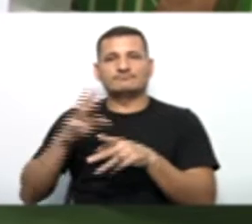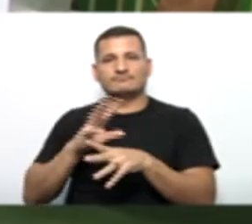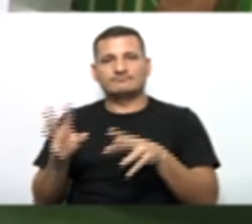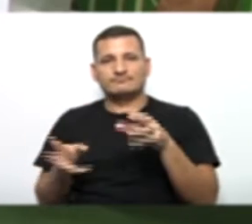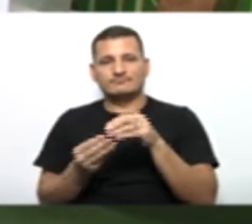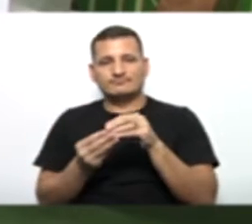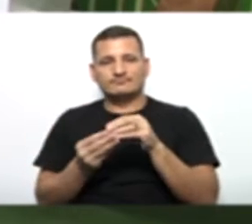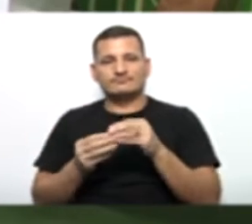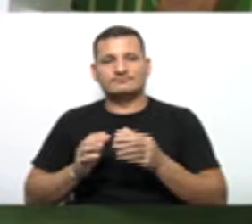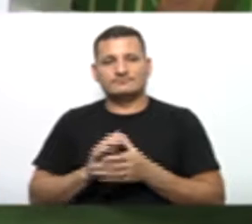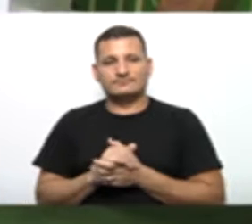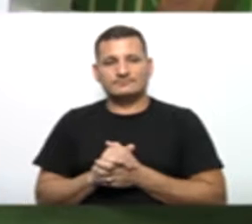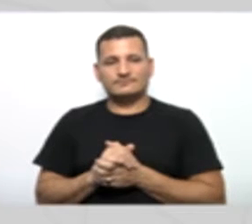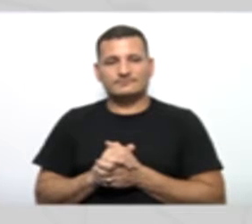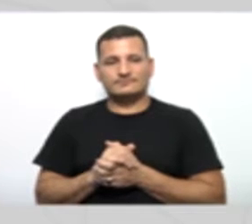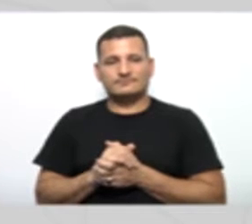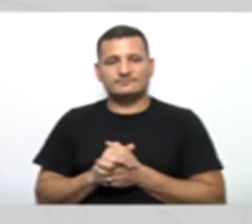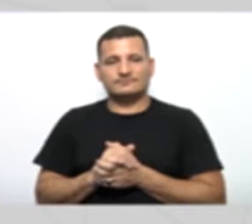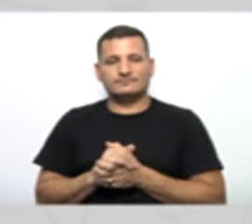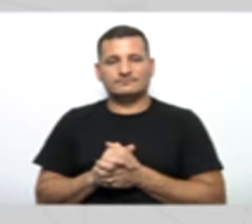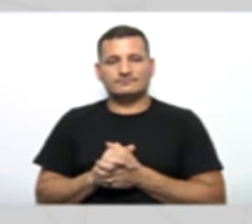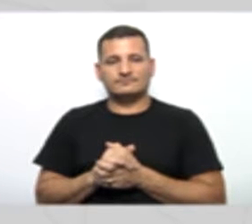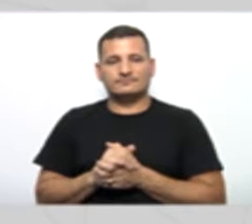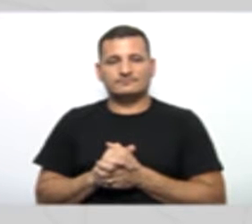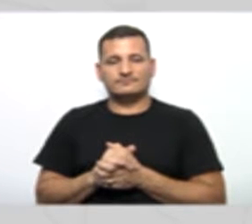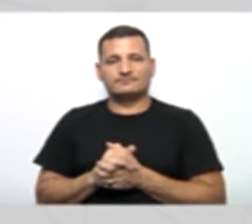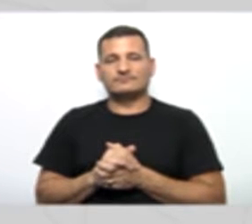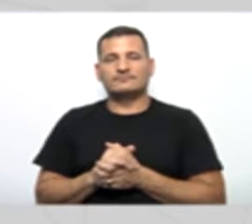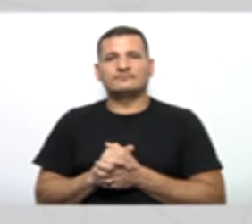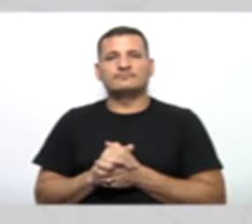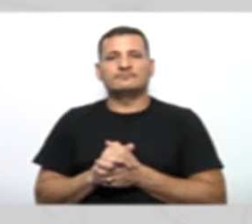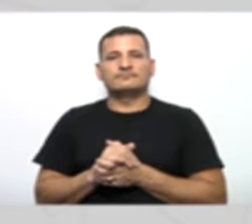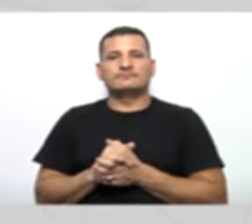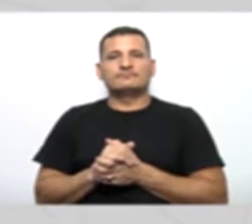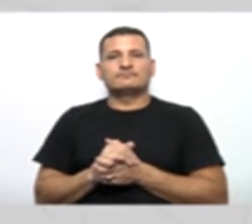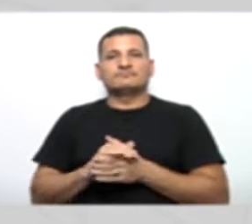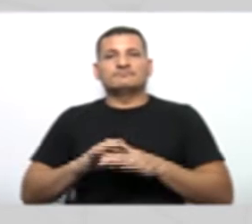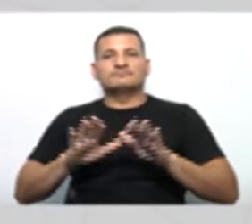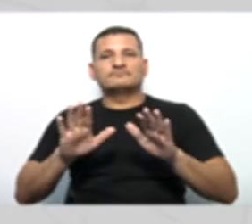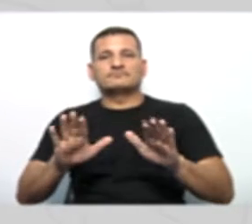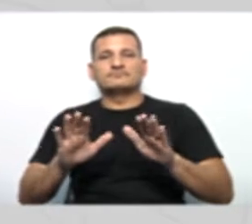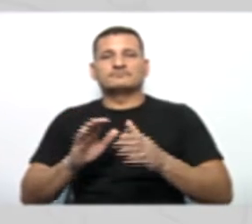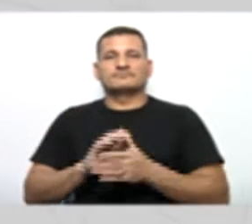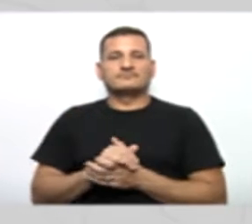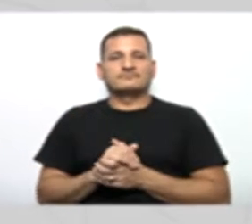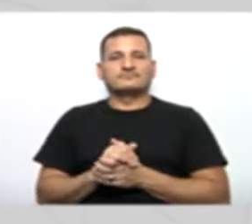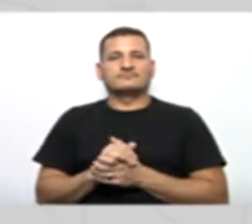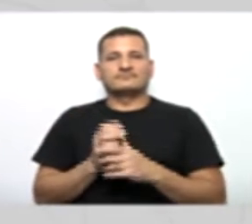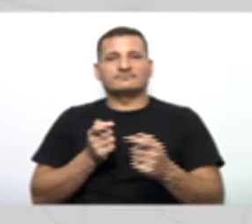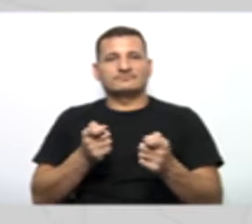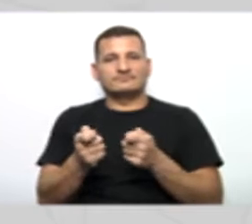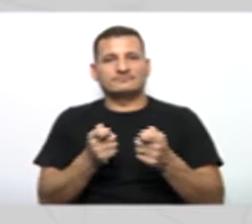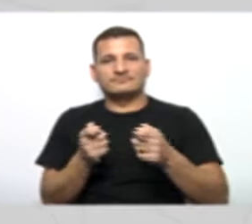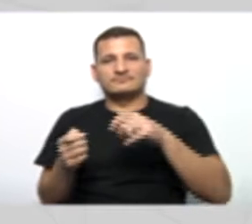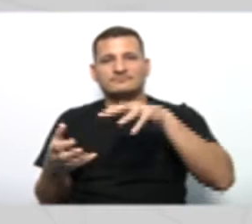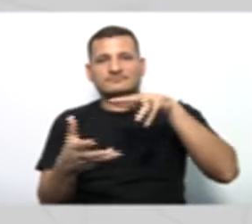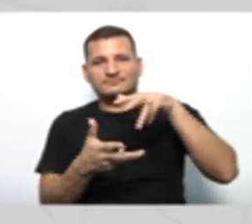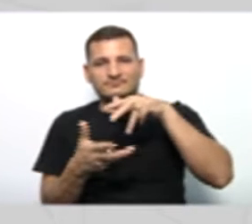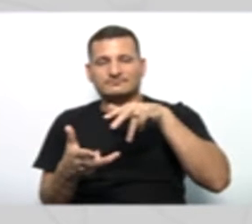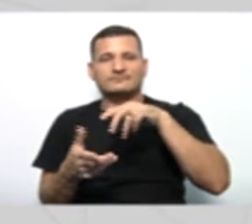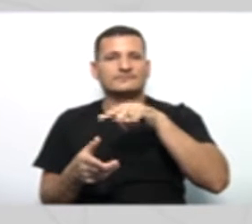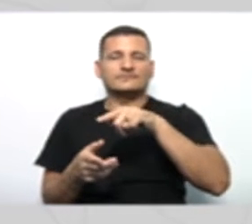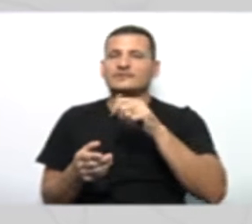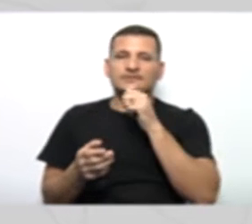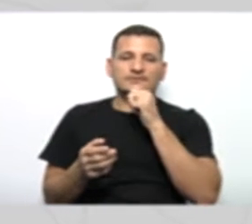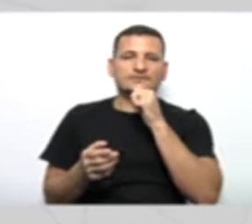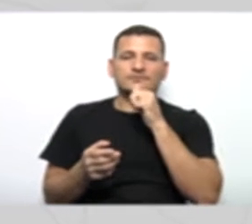complementações. Mas, apesar disso, a definição de desenvolvimento sustentável ainda não é